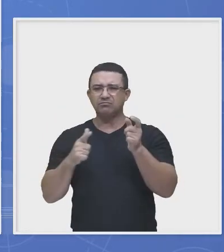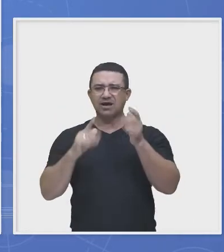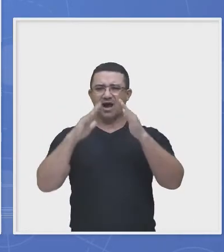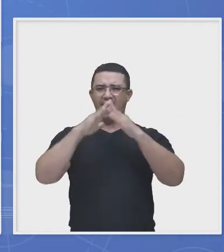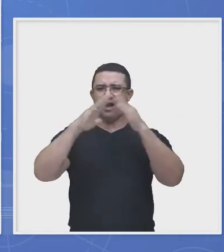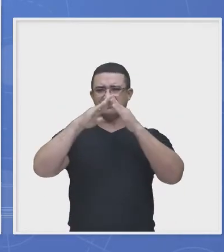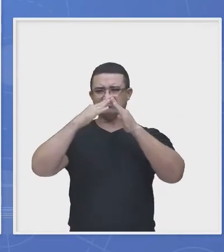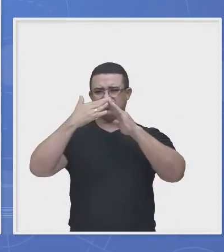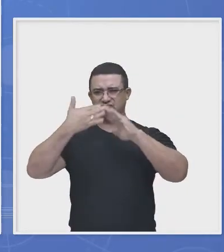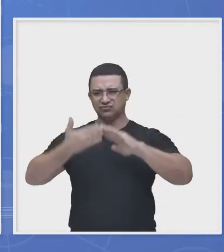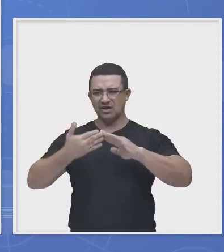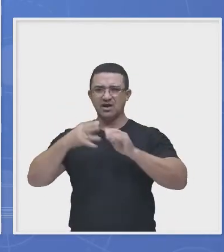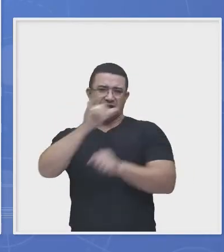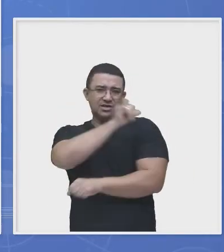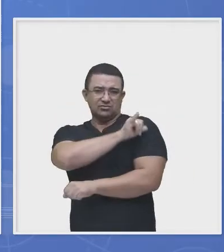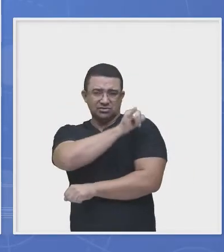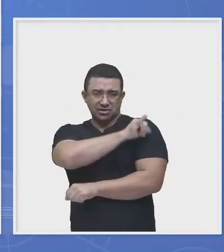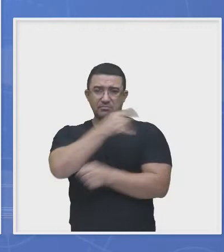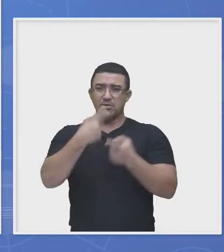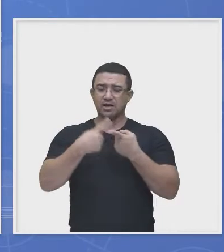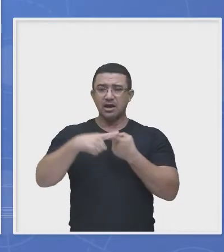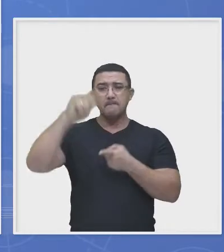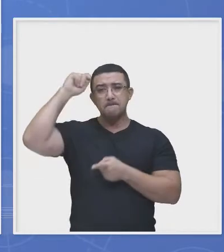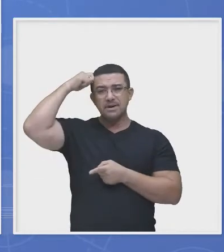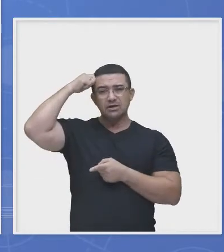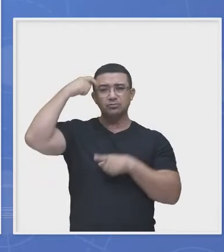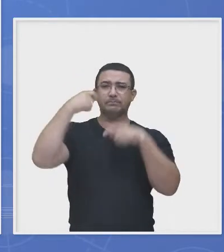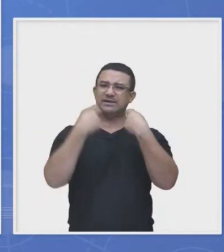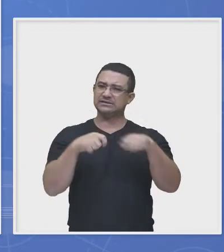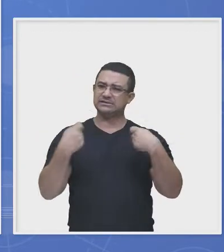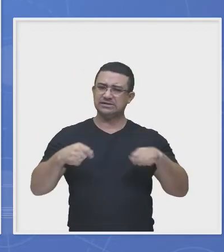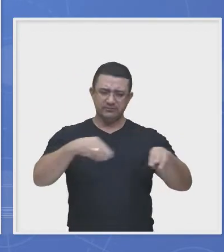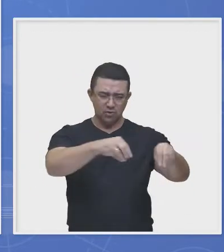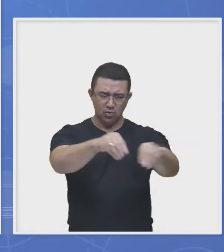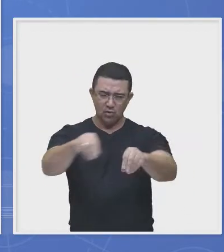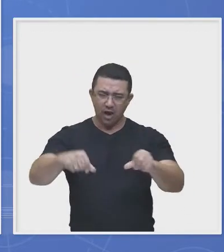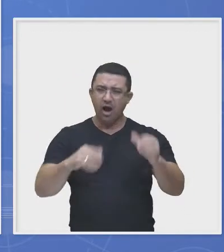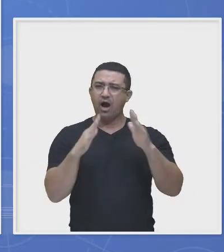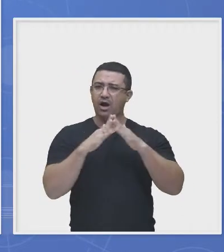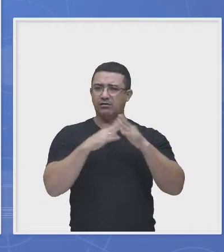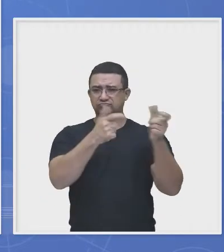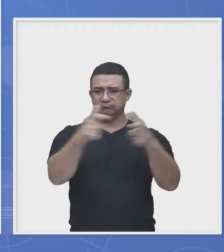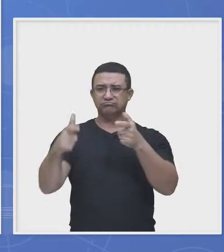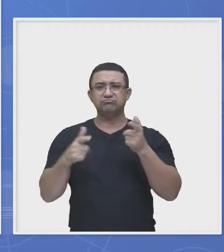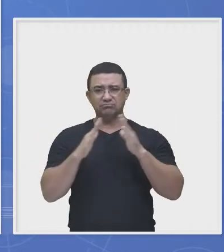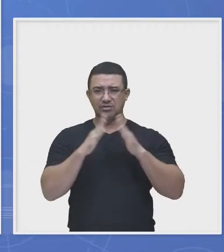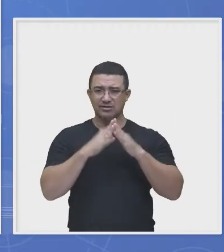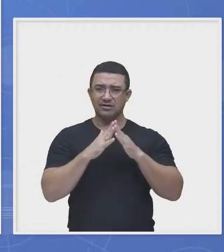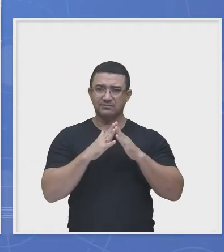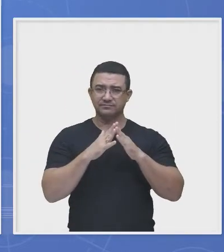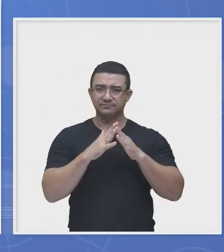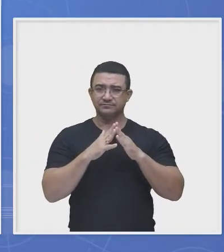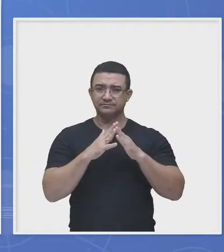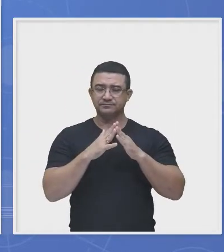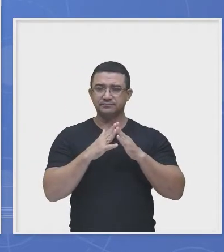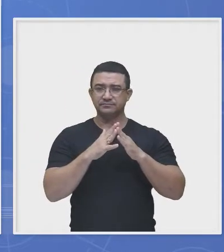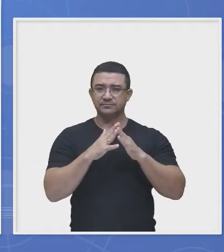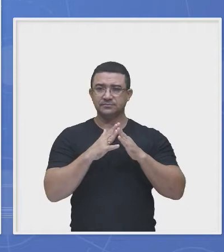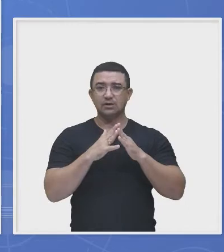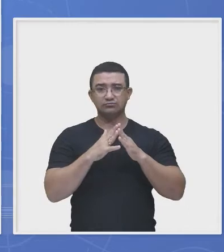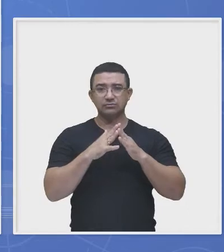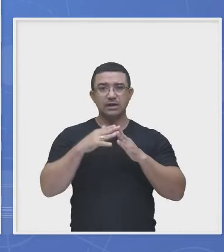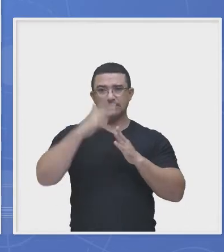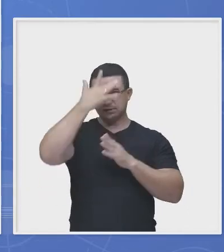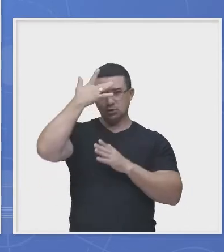ou seja, eles precisavam de terras, então percebo que eles vão ser levados para a margem da sociedade,